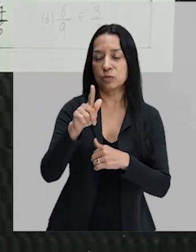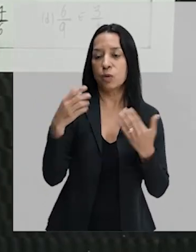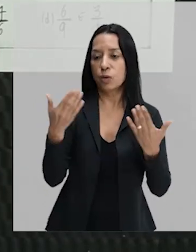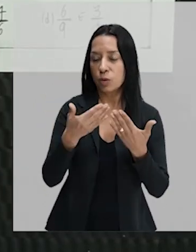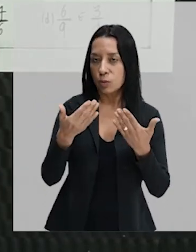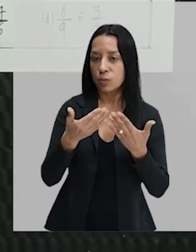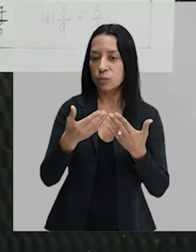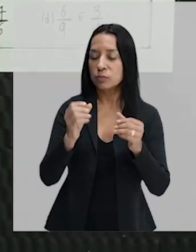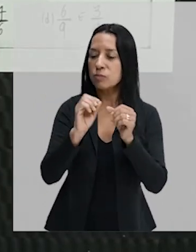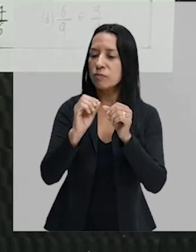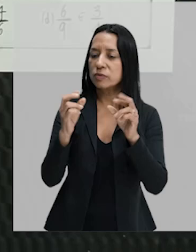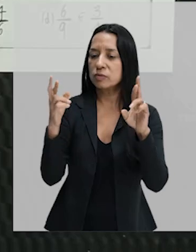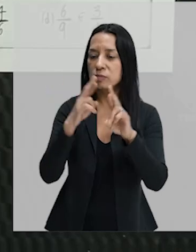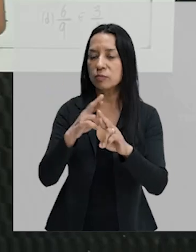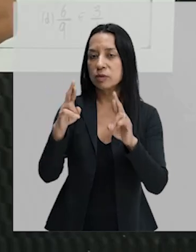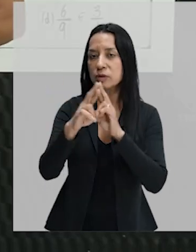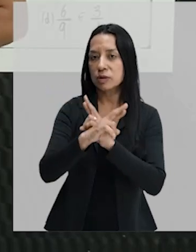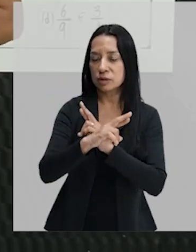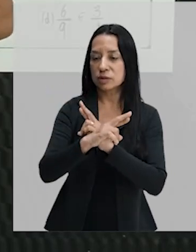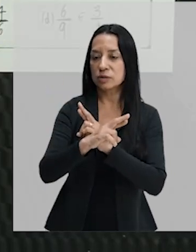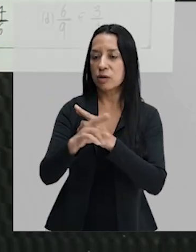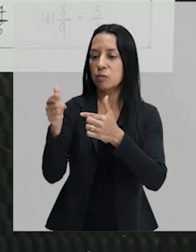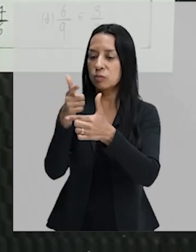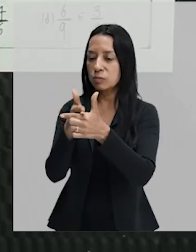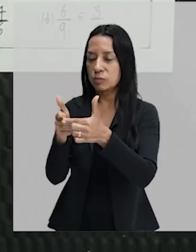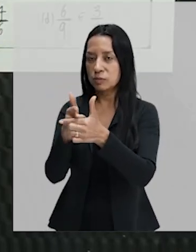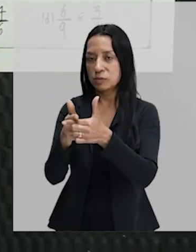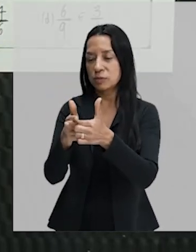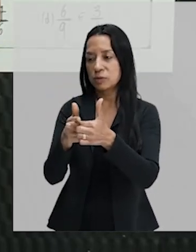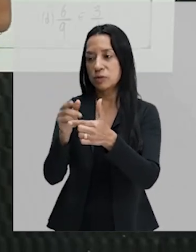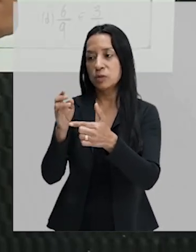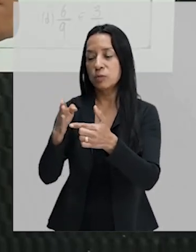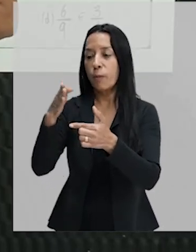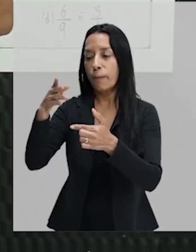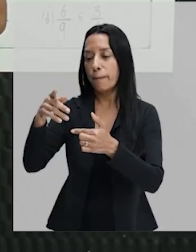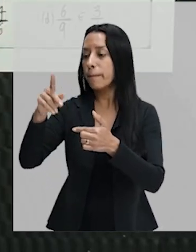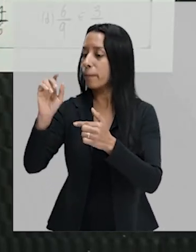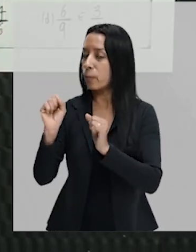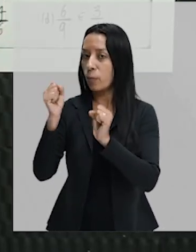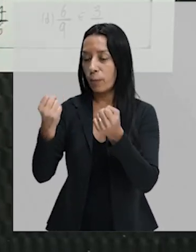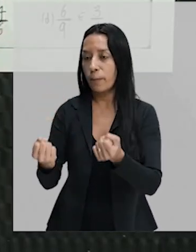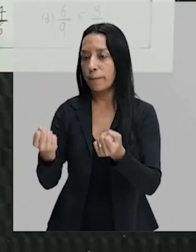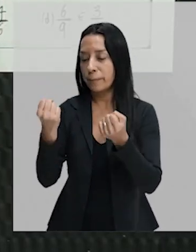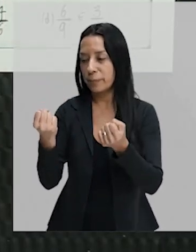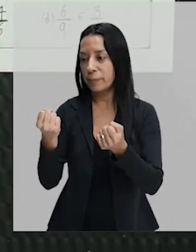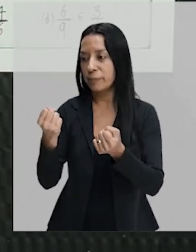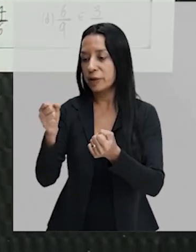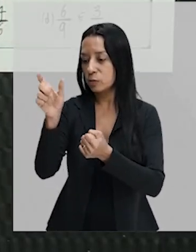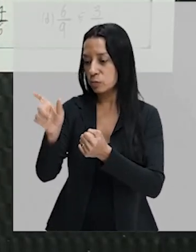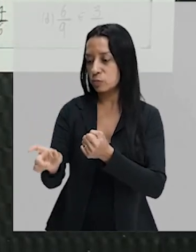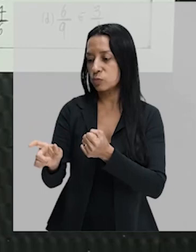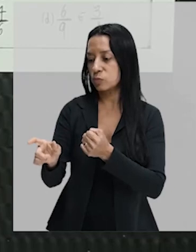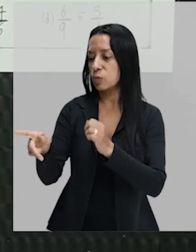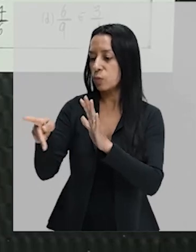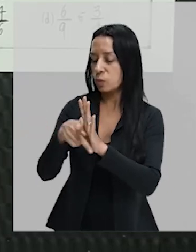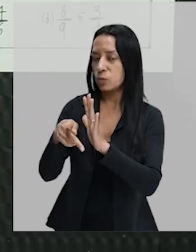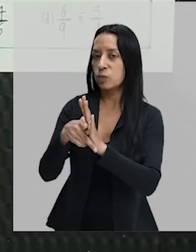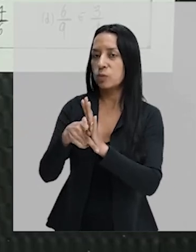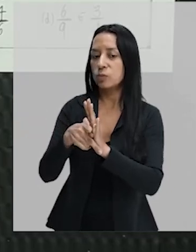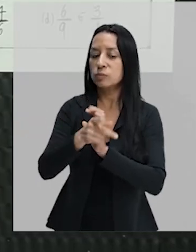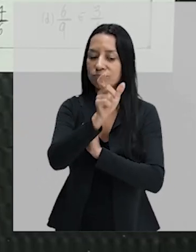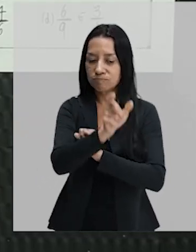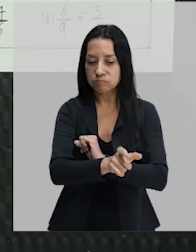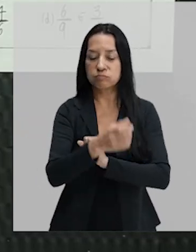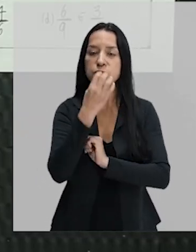relação através da divisão entre o peso do dono e o peso do cão. Tá? Então vou estabelecer aqui